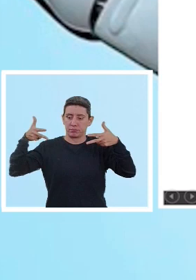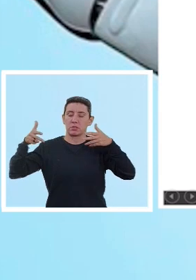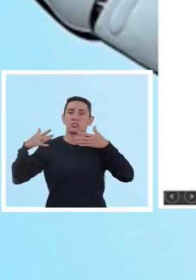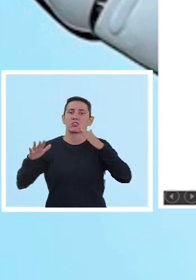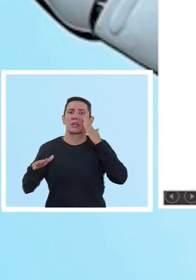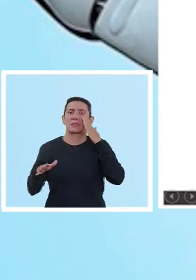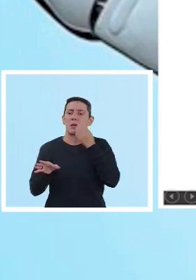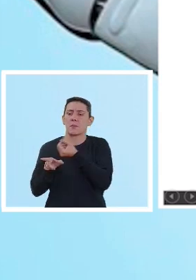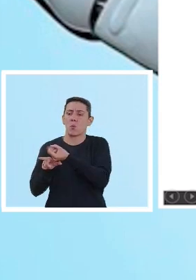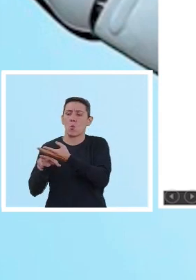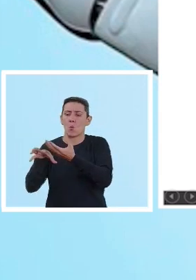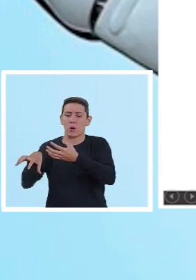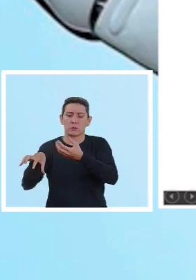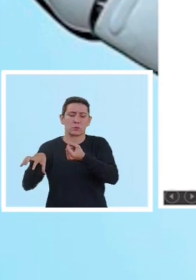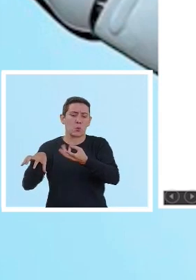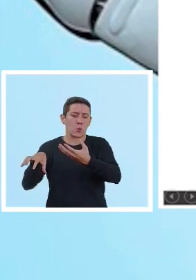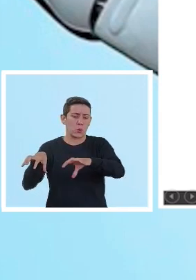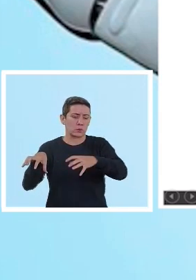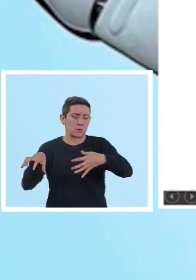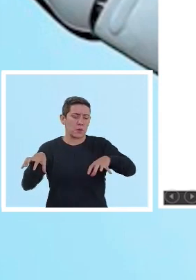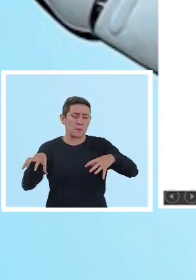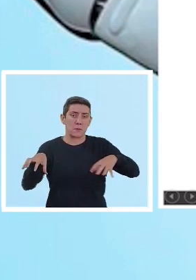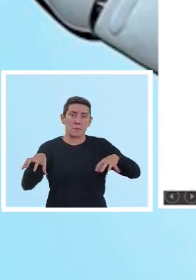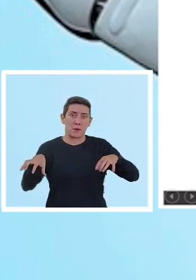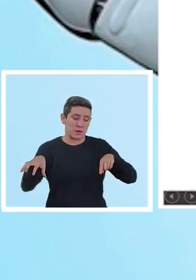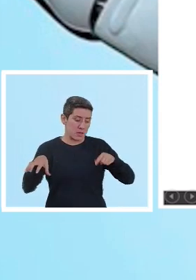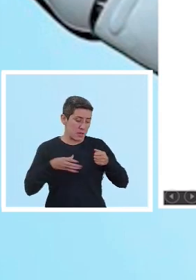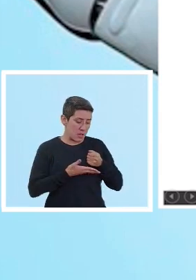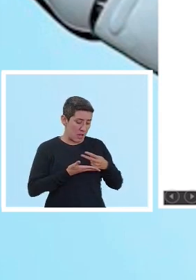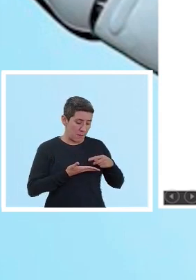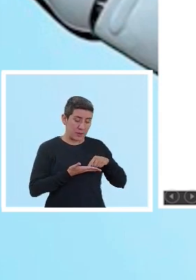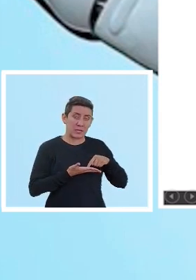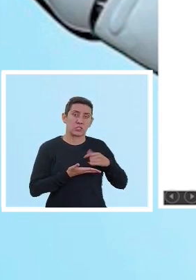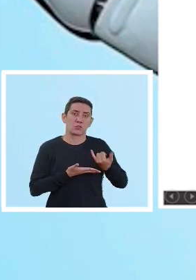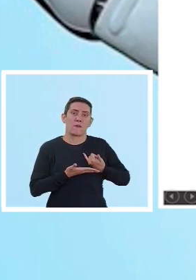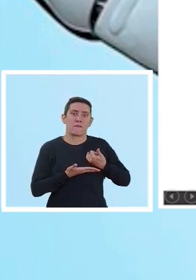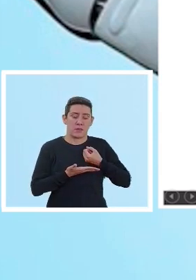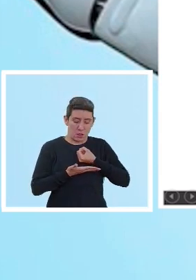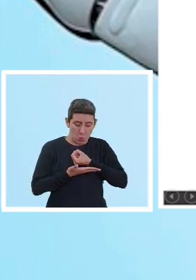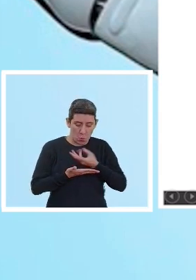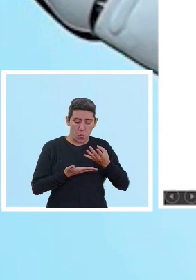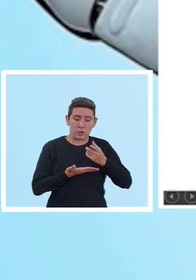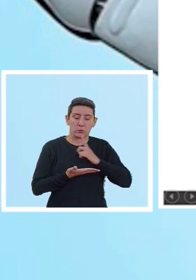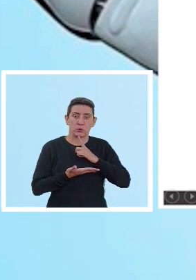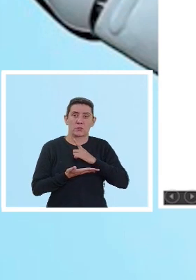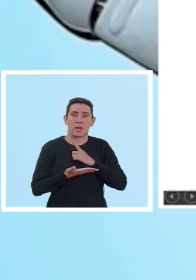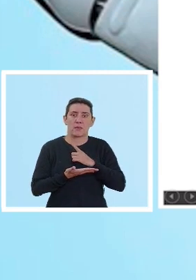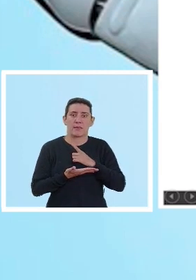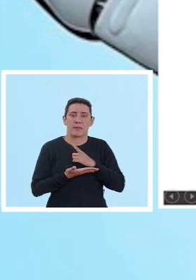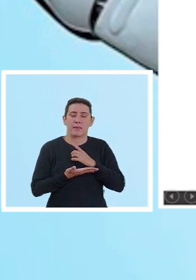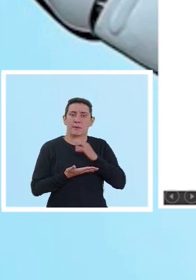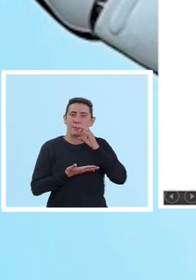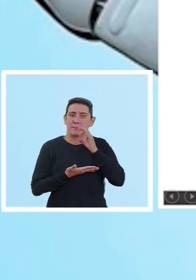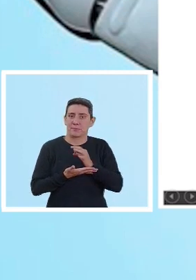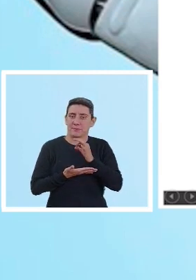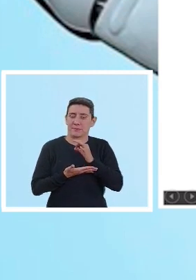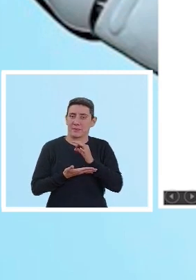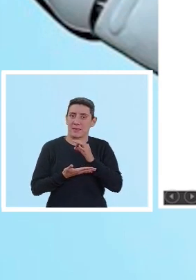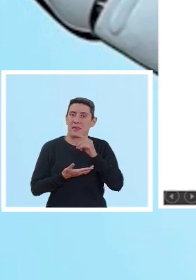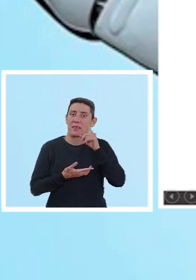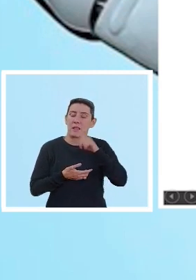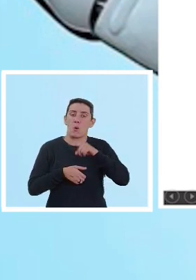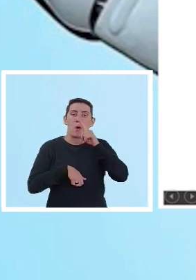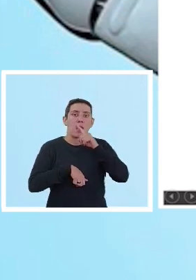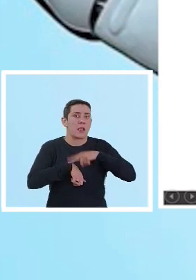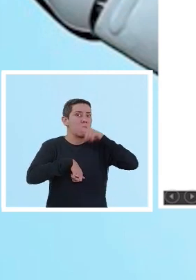precisa mais ser feita a gente consegue abrir o aplicativo e verificar não tem exatamente 33 animais aqui então esse já de já de imediato